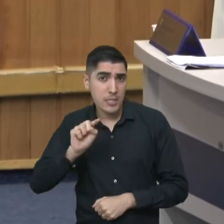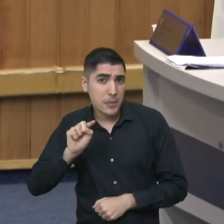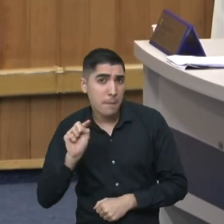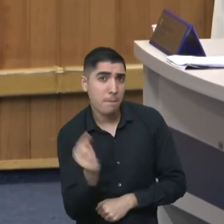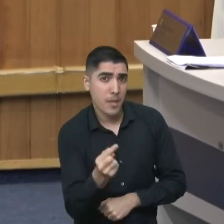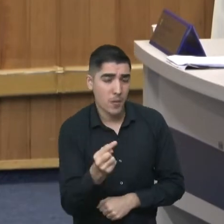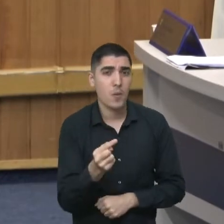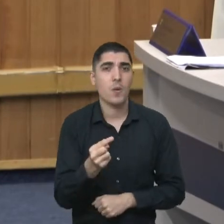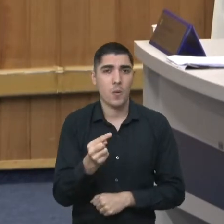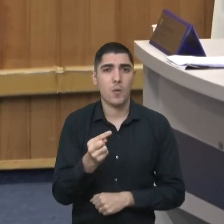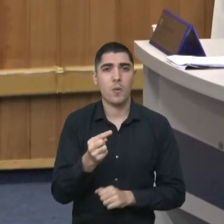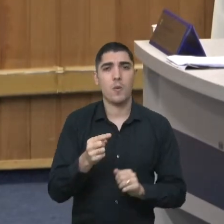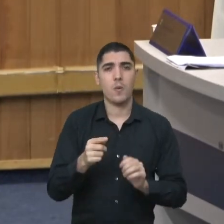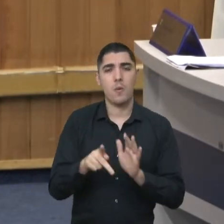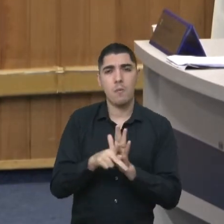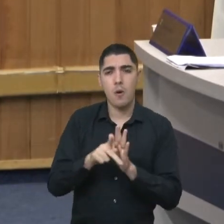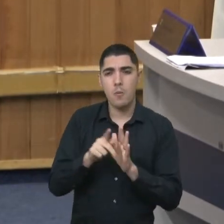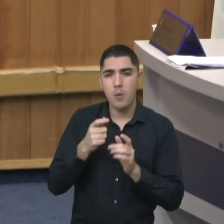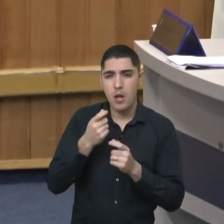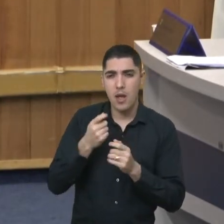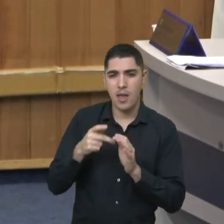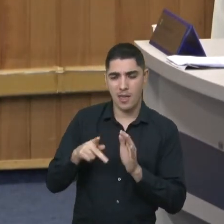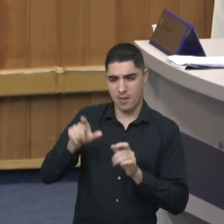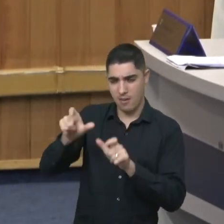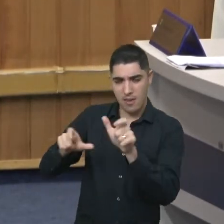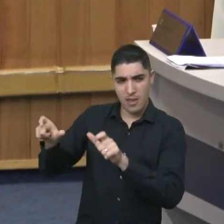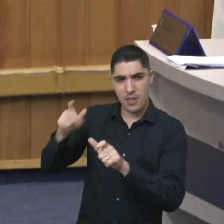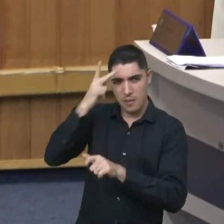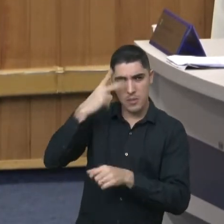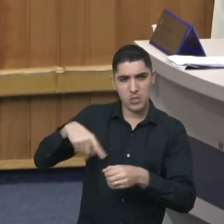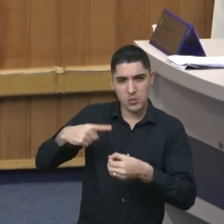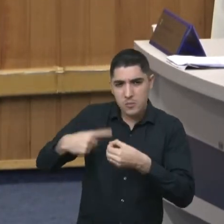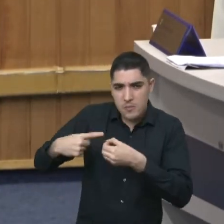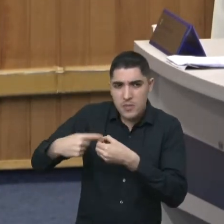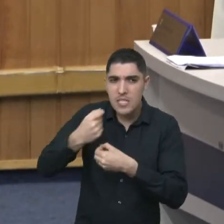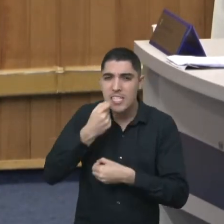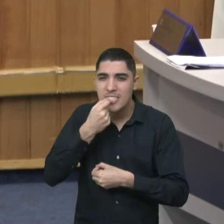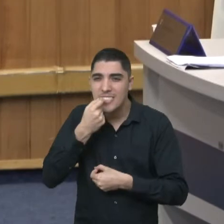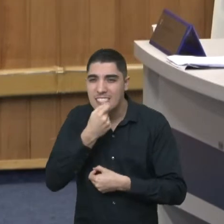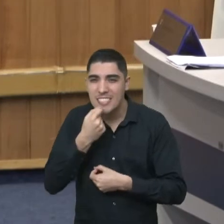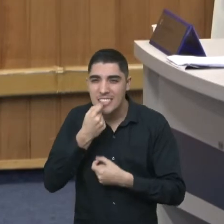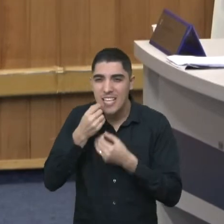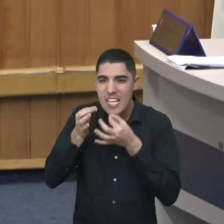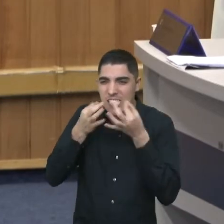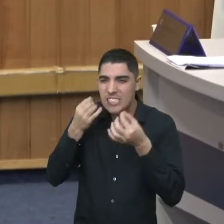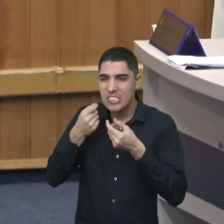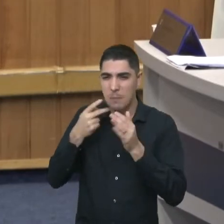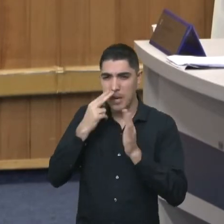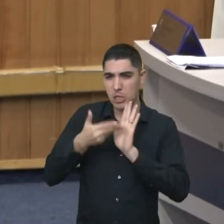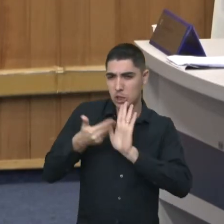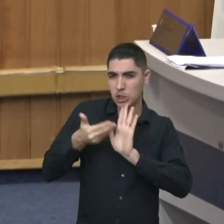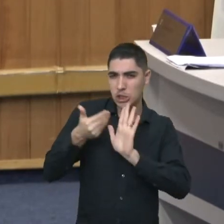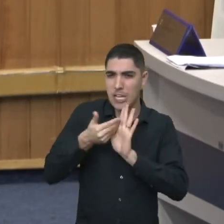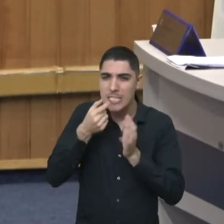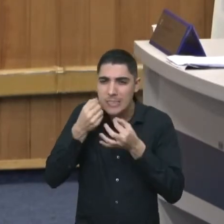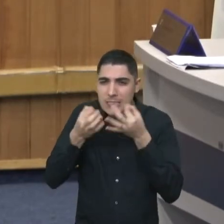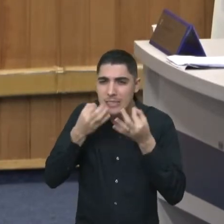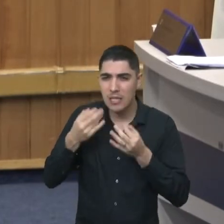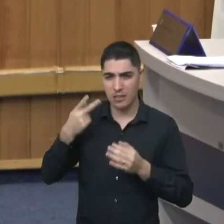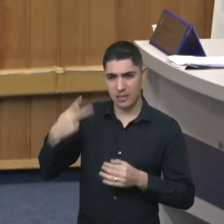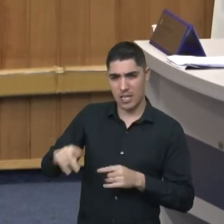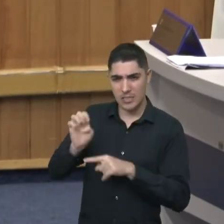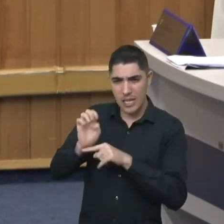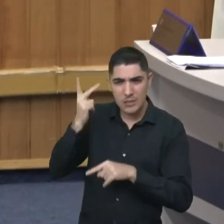que foram tirados numa cidadezinha do interior do Nordeste, que deu mais dente tirado que na cidade de São Paulo, e